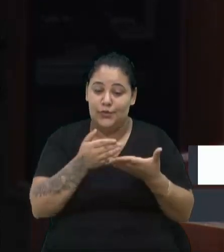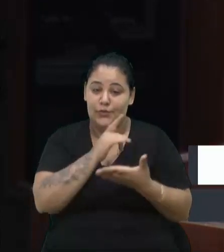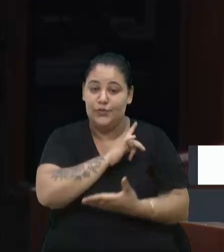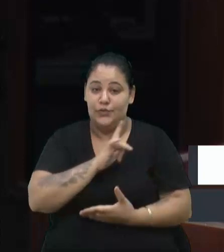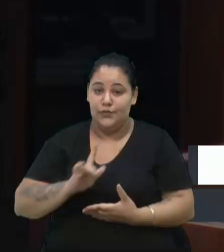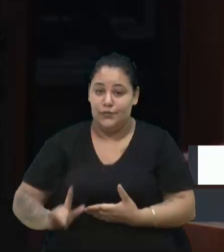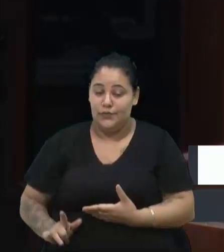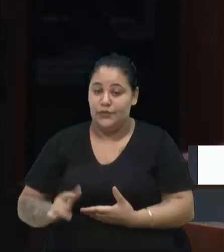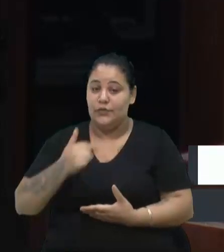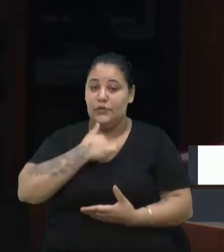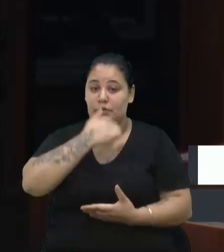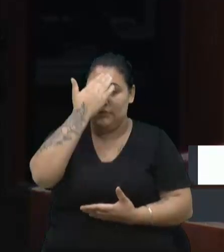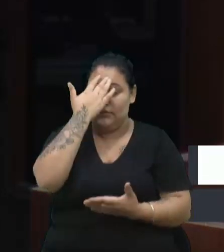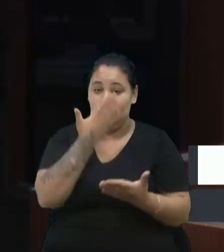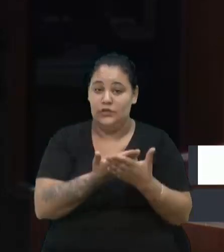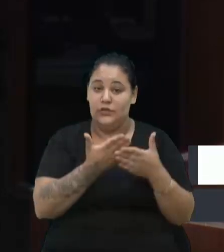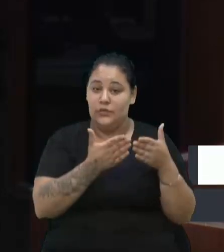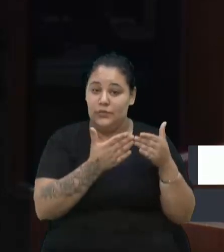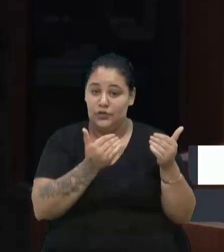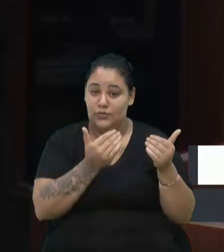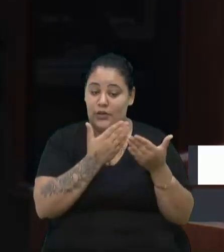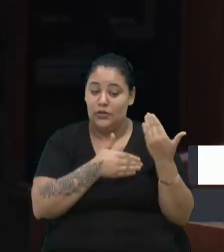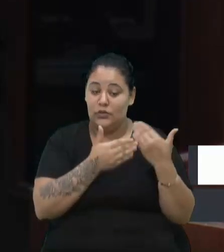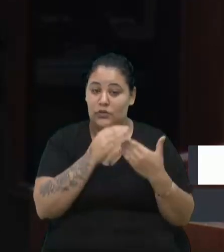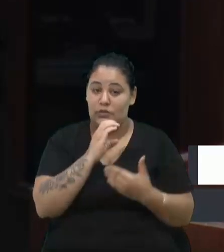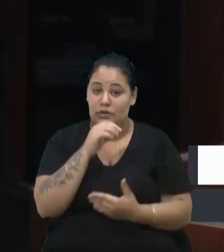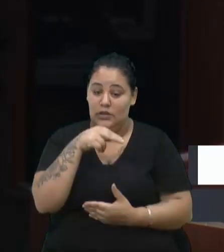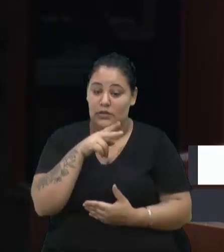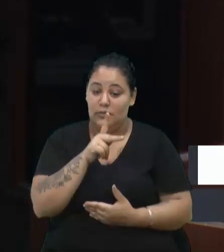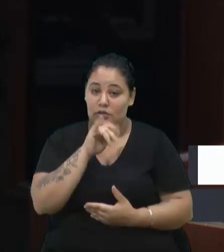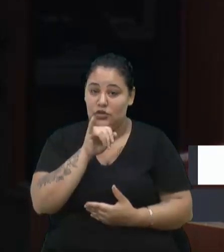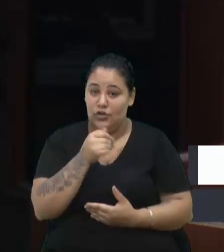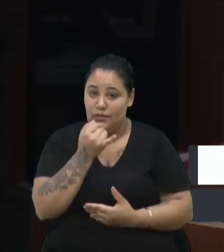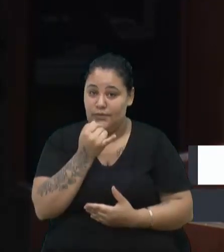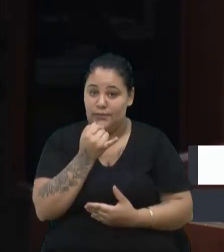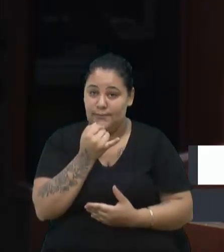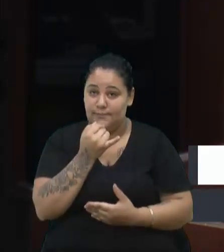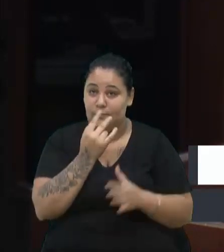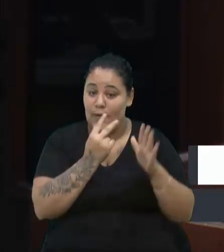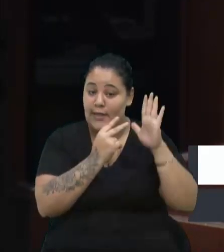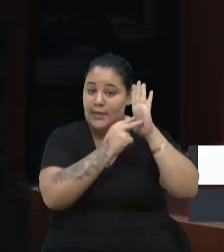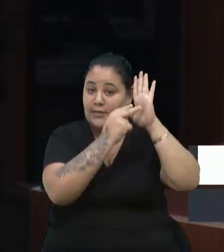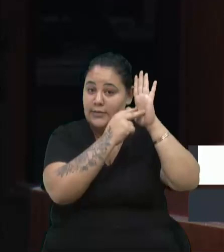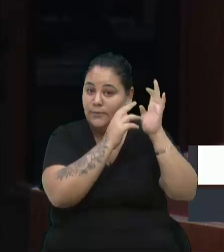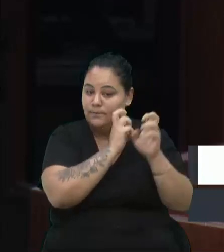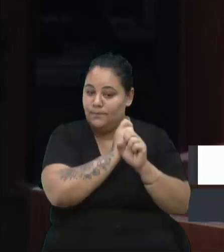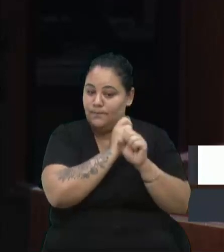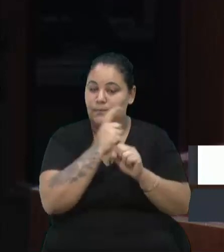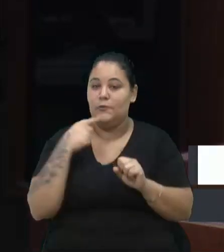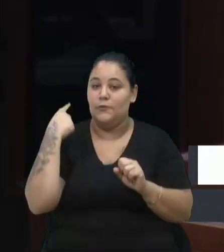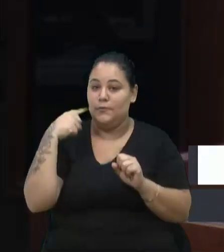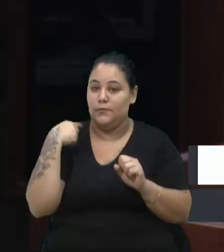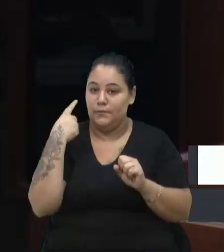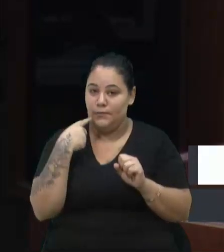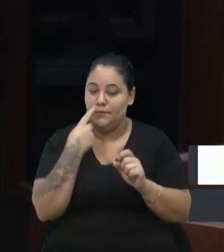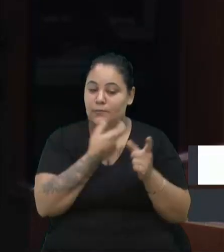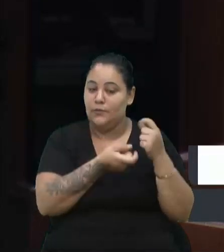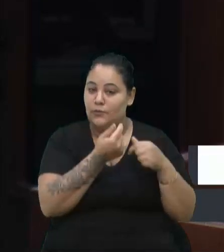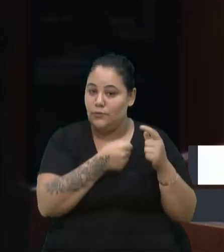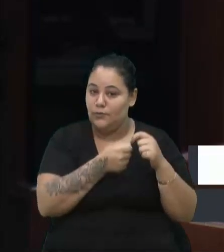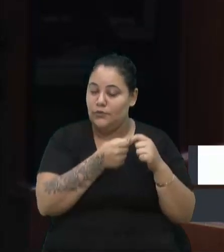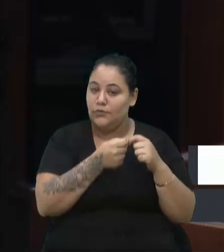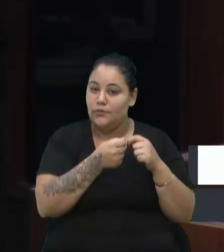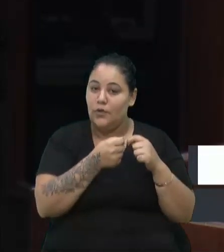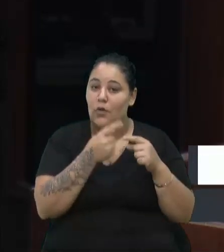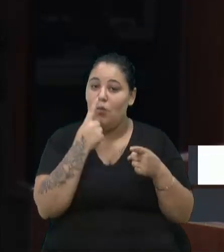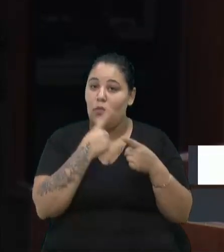que, peço para que todos os CNPJs estejam atentos com os seus contadores, com os seus advogados, com os seus economistas,